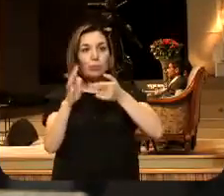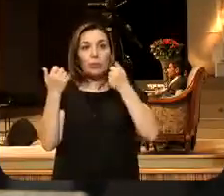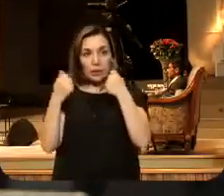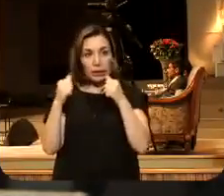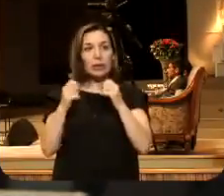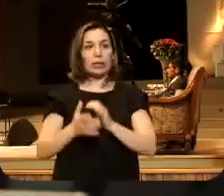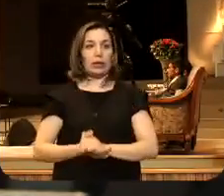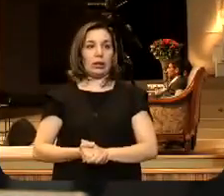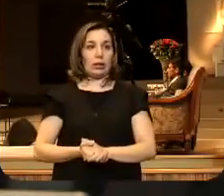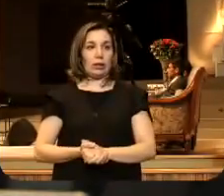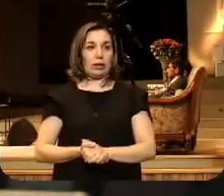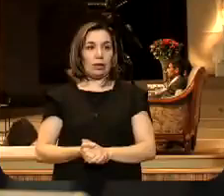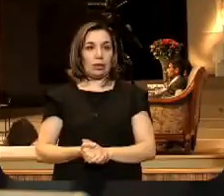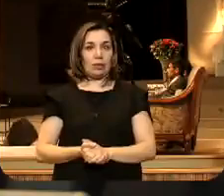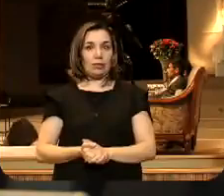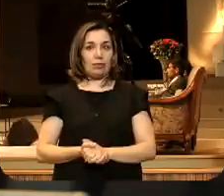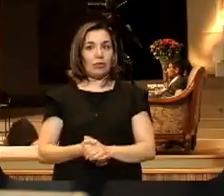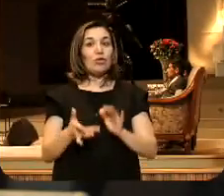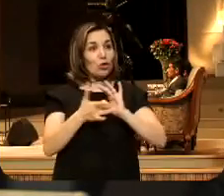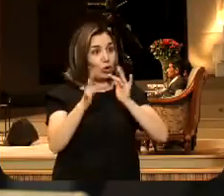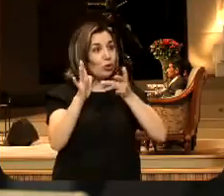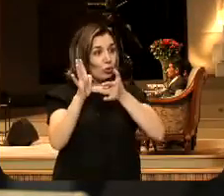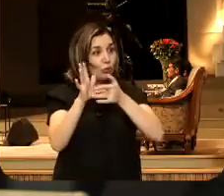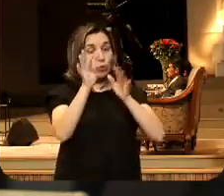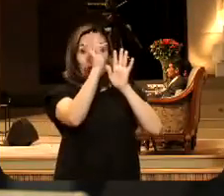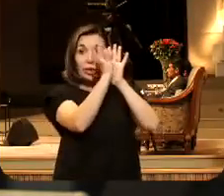O Senhor Jesus quem falou.